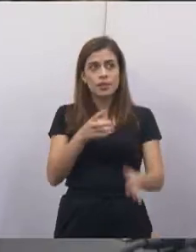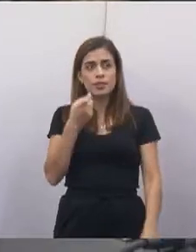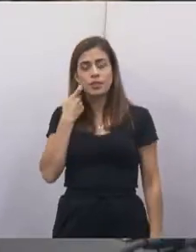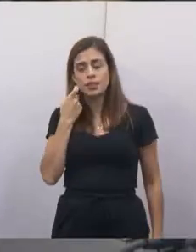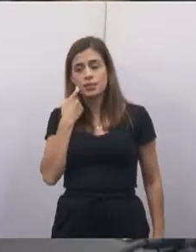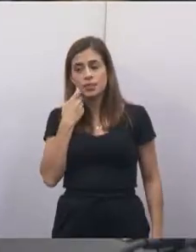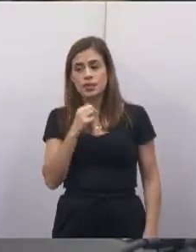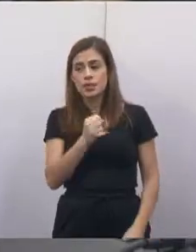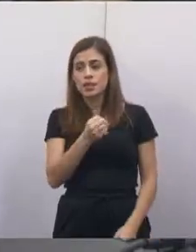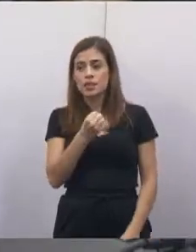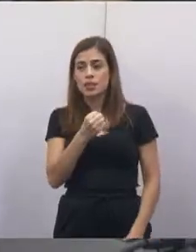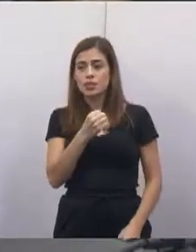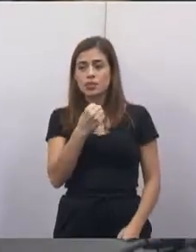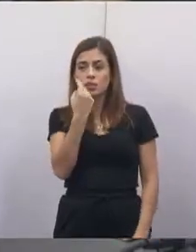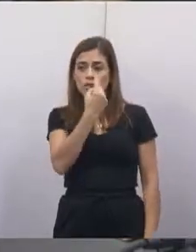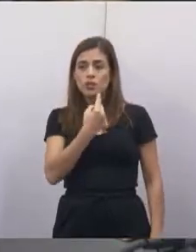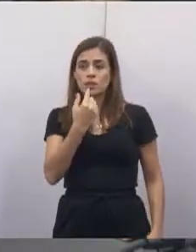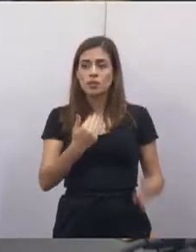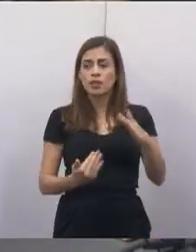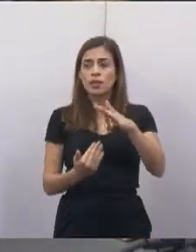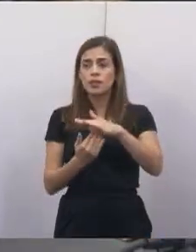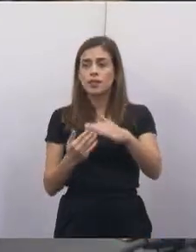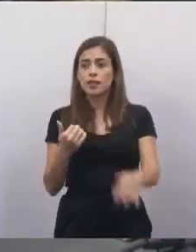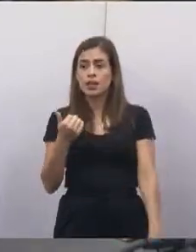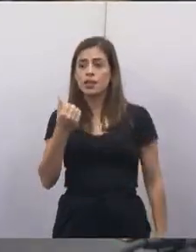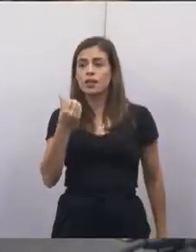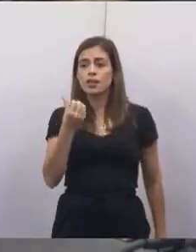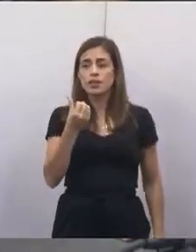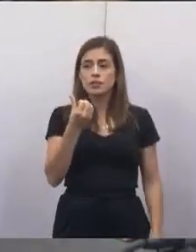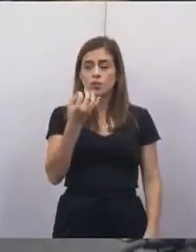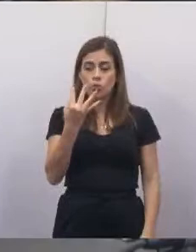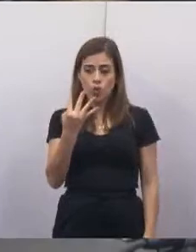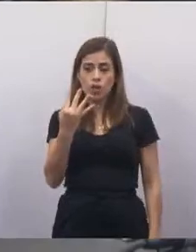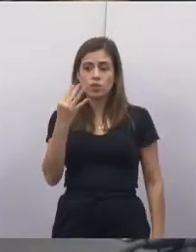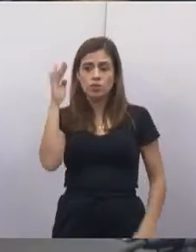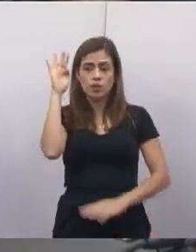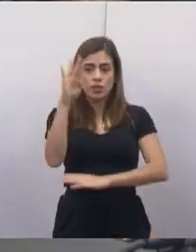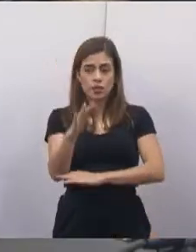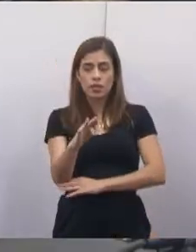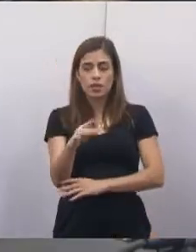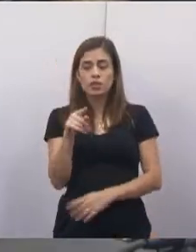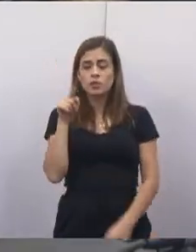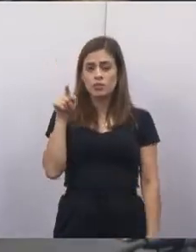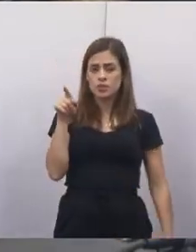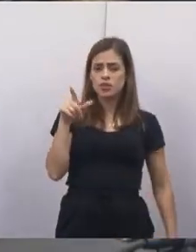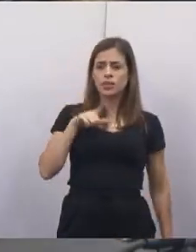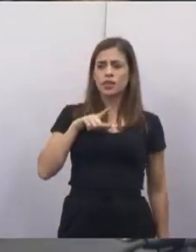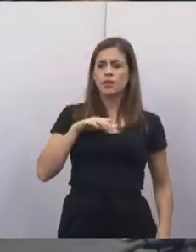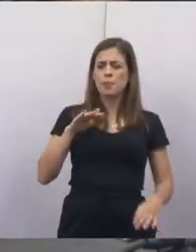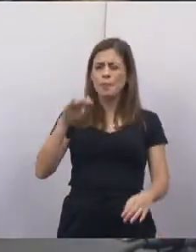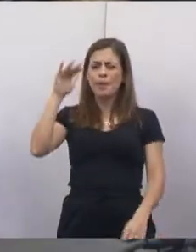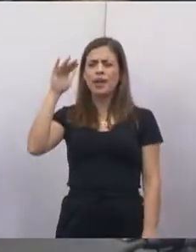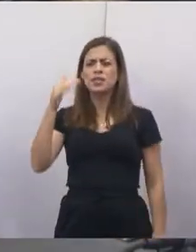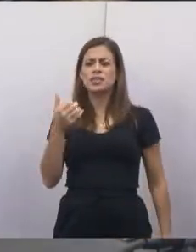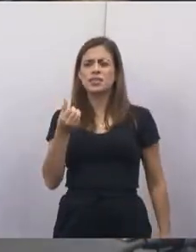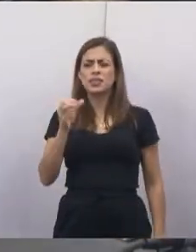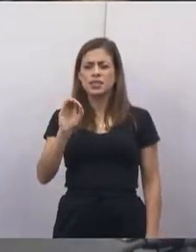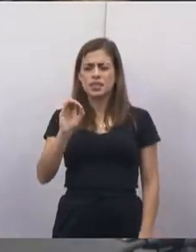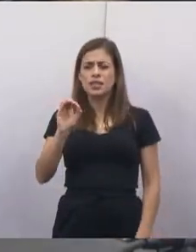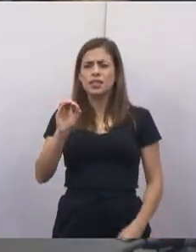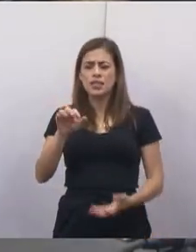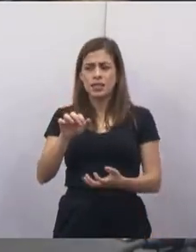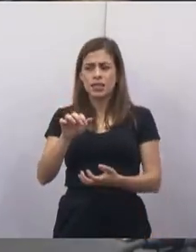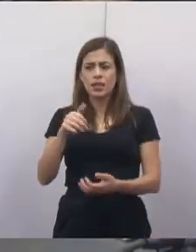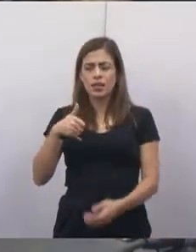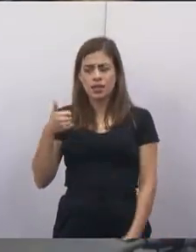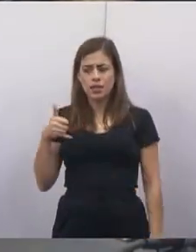8 horas às 16, você que está nos ouvindo em casa, que tem acima de 60 anos, ou que tem parente, mãe,